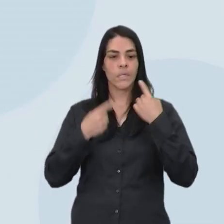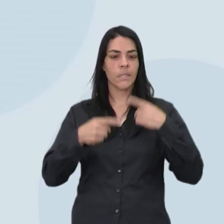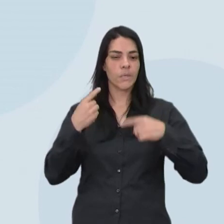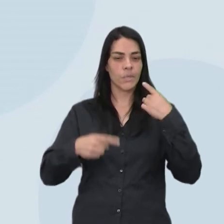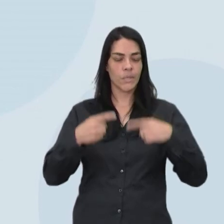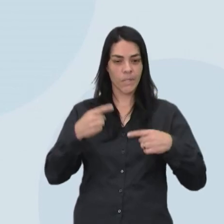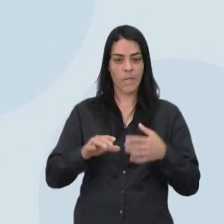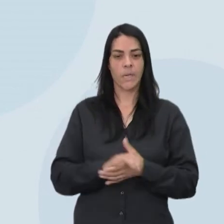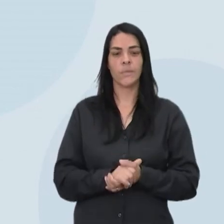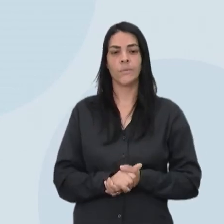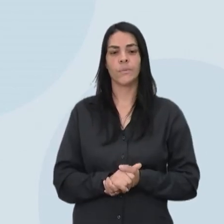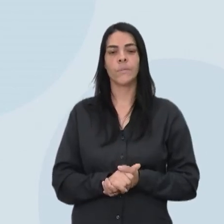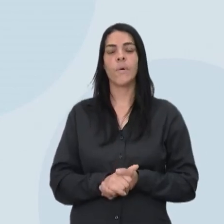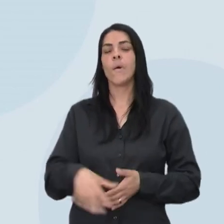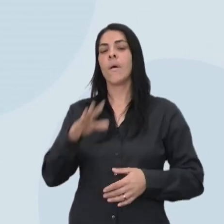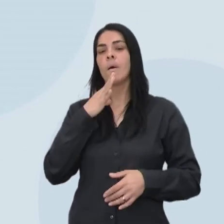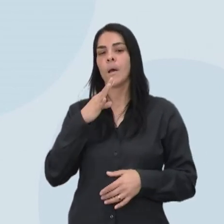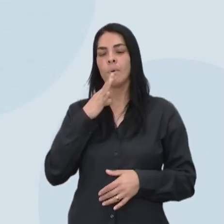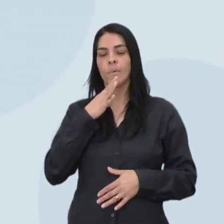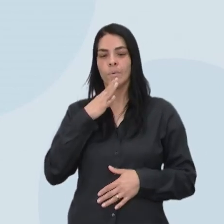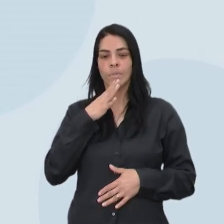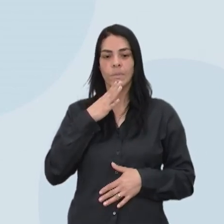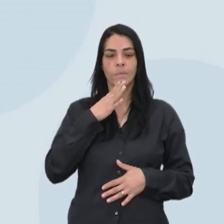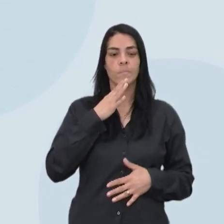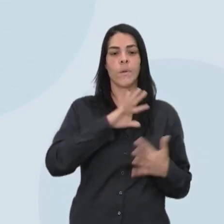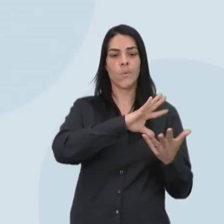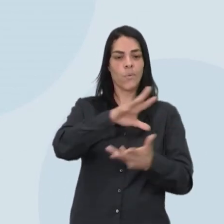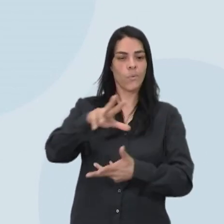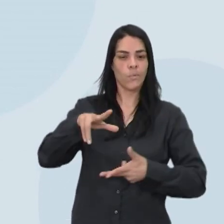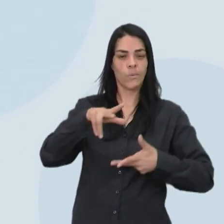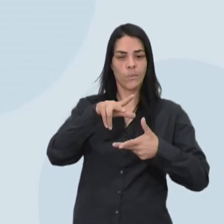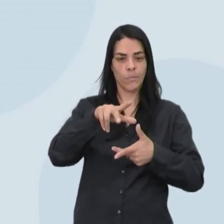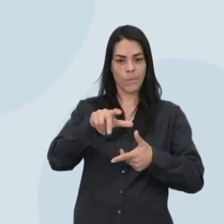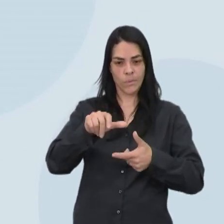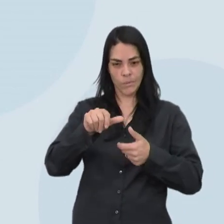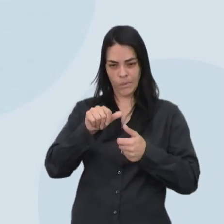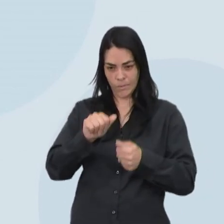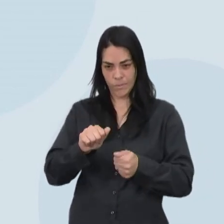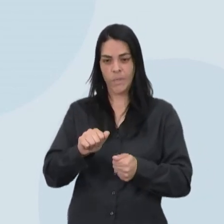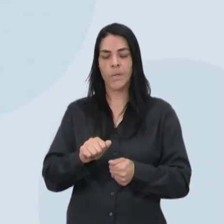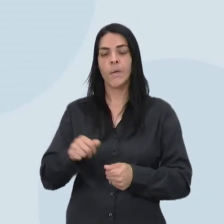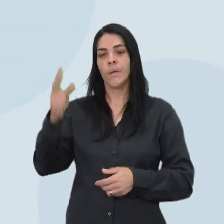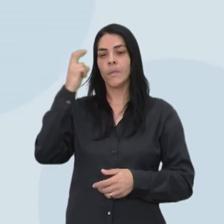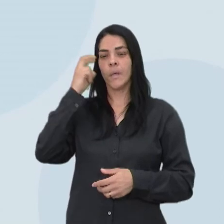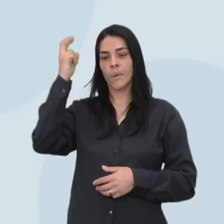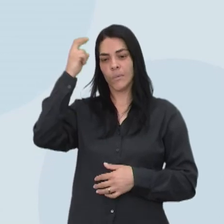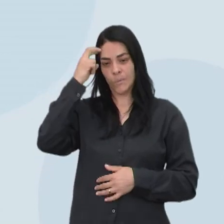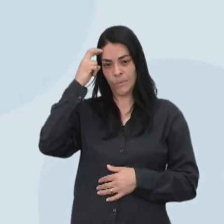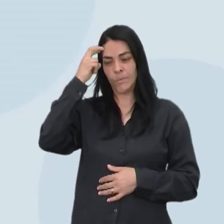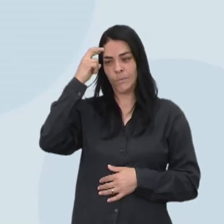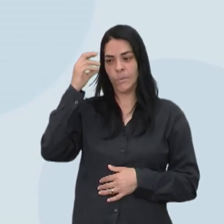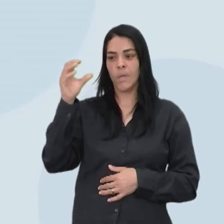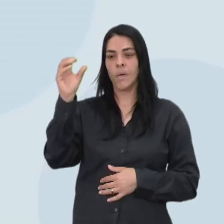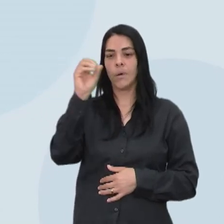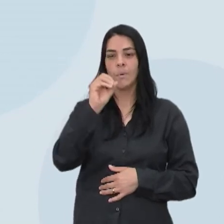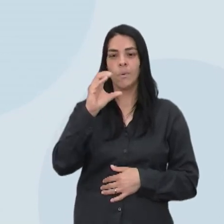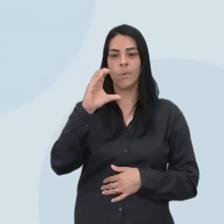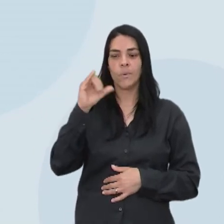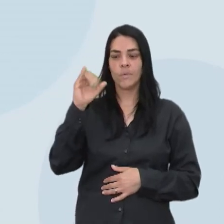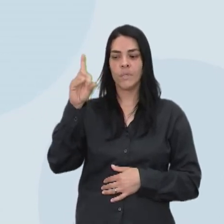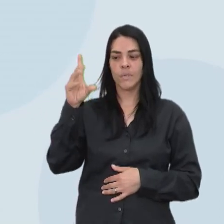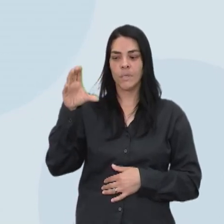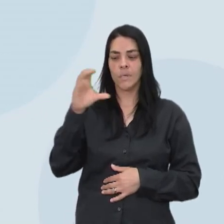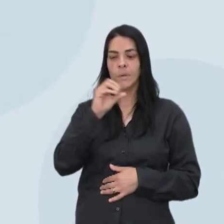pseudo-universalidade atribuída ao conhecimento universal, bem como o predomínio da cultura ocidental,